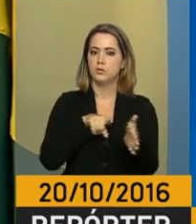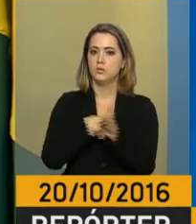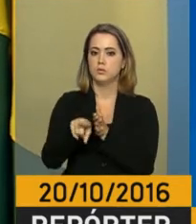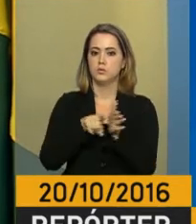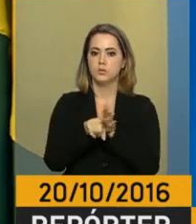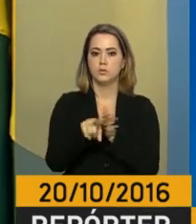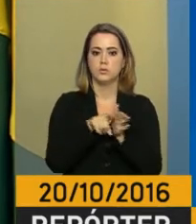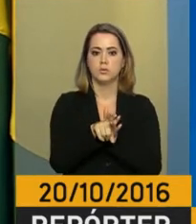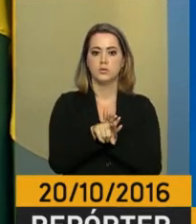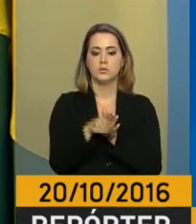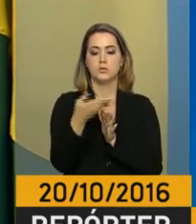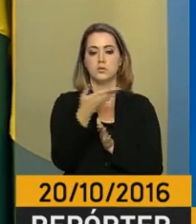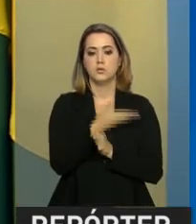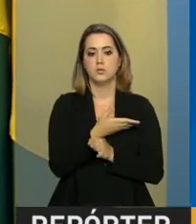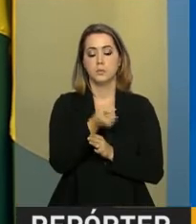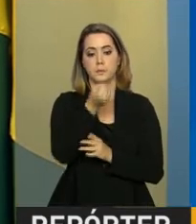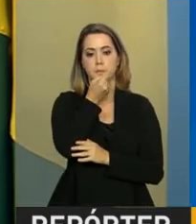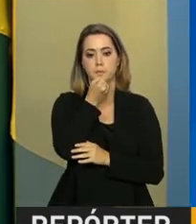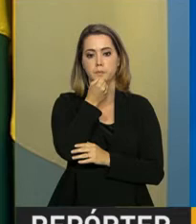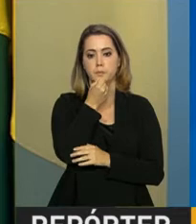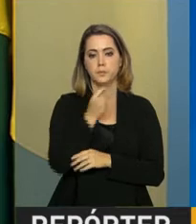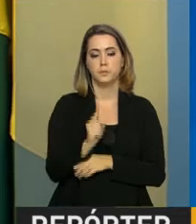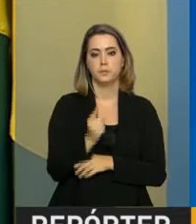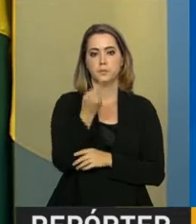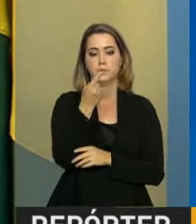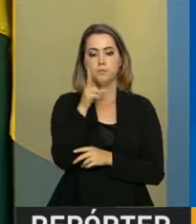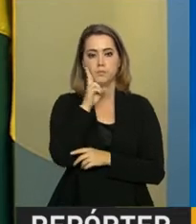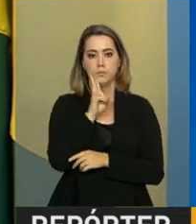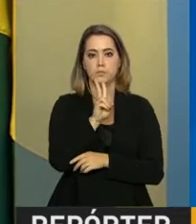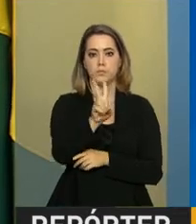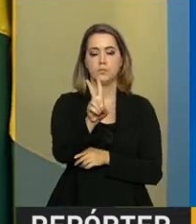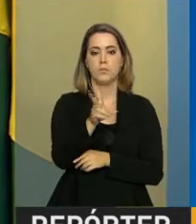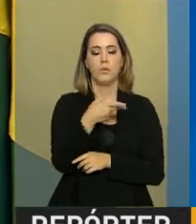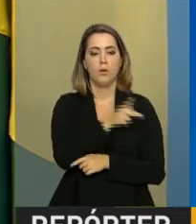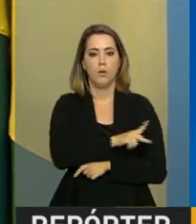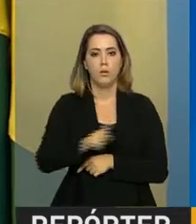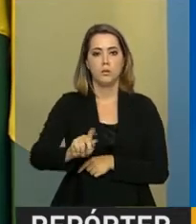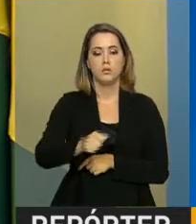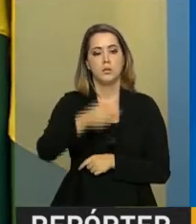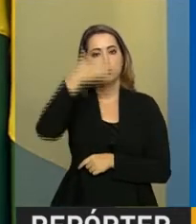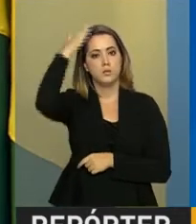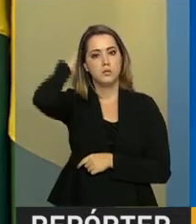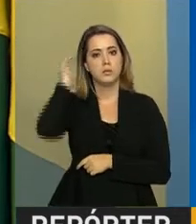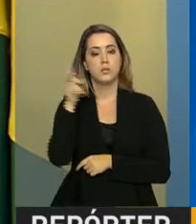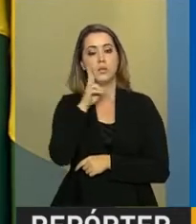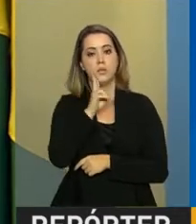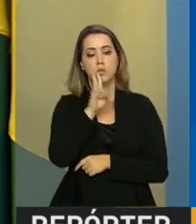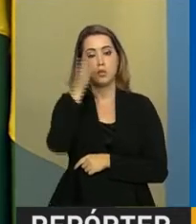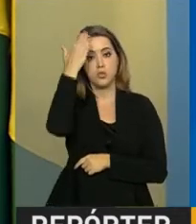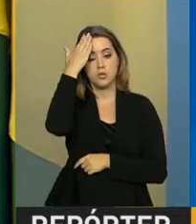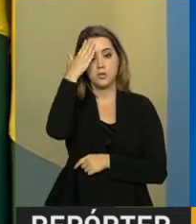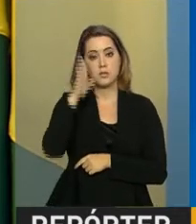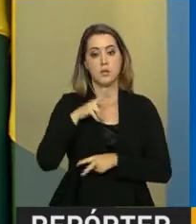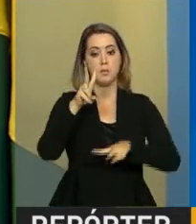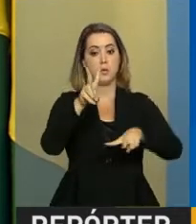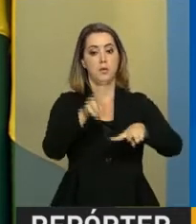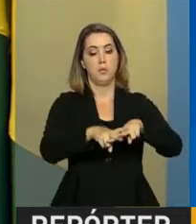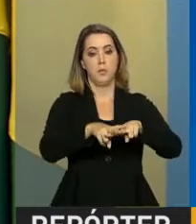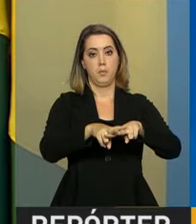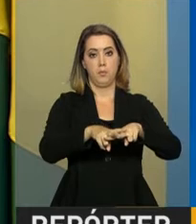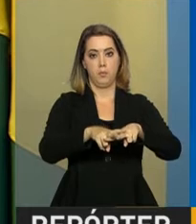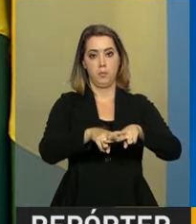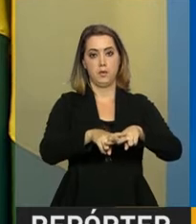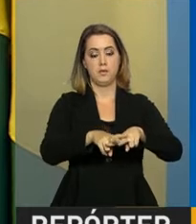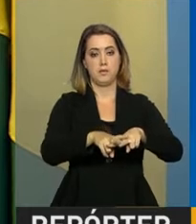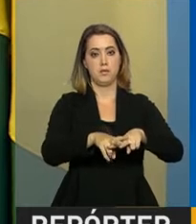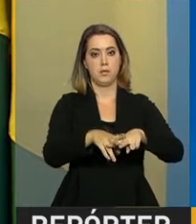pela imprensa, o primeiro ponto a observar é que o presidente tomou conhecimento da prisão preventiva do ex-deputado Eduardo